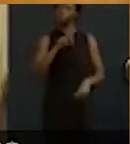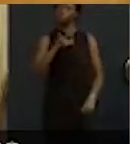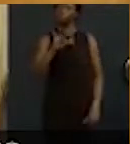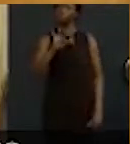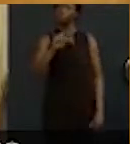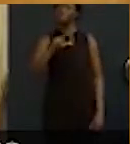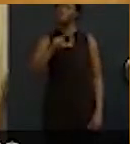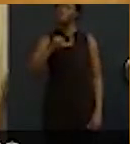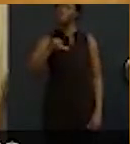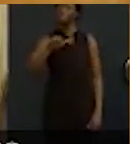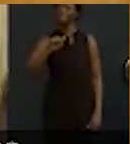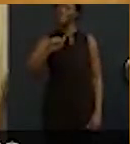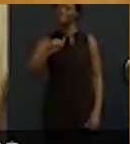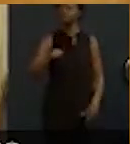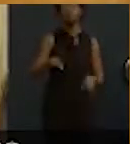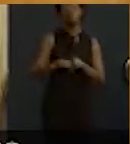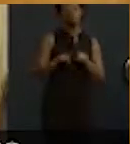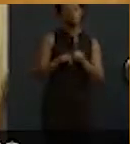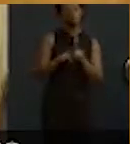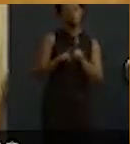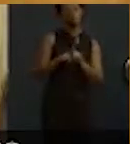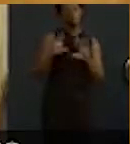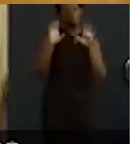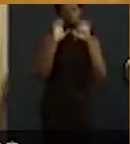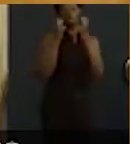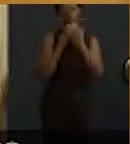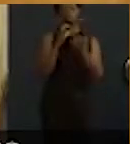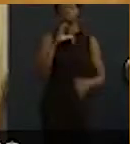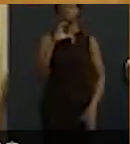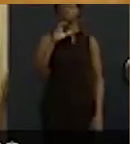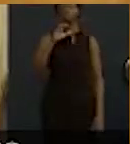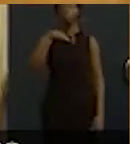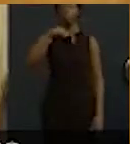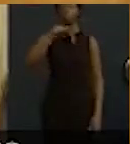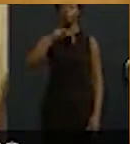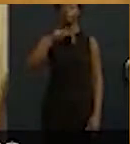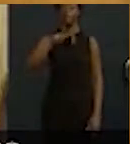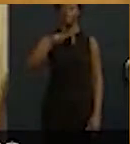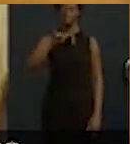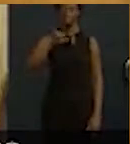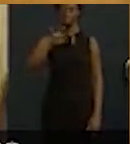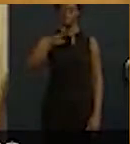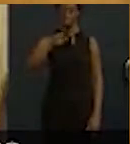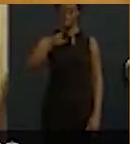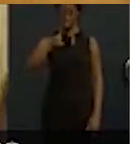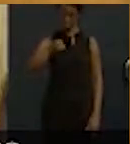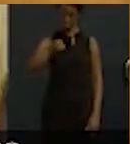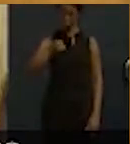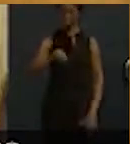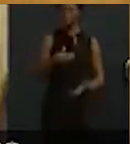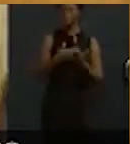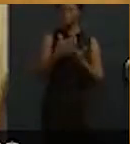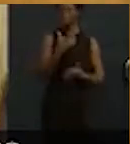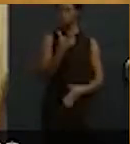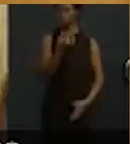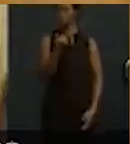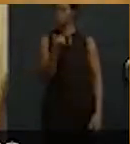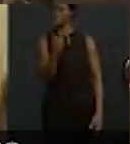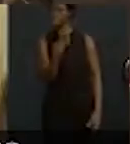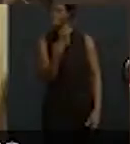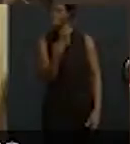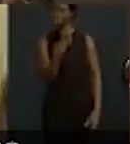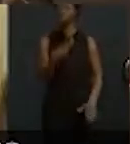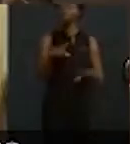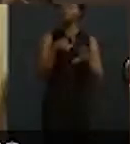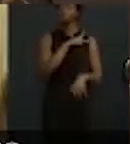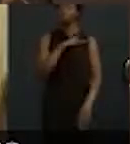Magistratura. Desde 2013, é membro do órgão especial do Tribunal de Justiça, já tendo presidido a